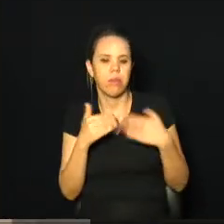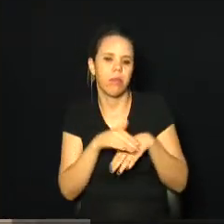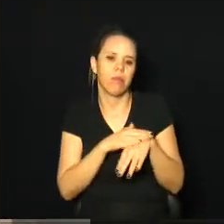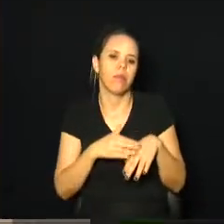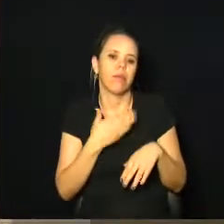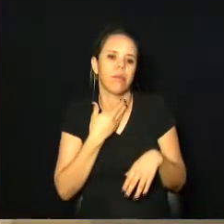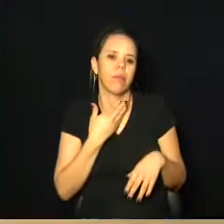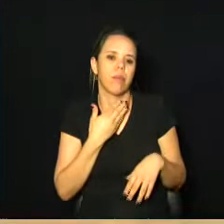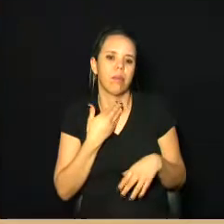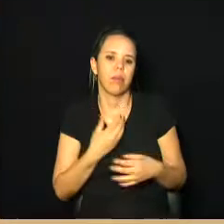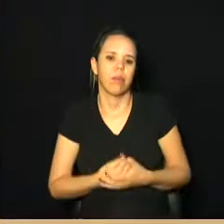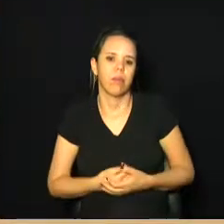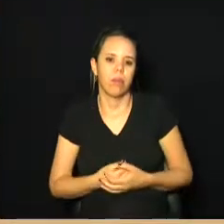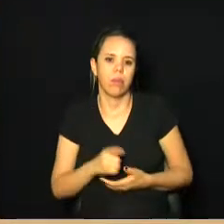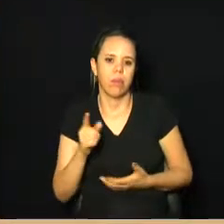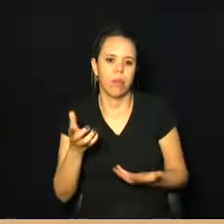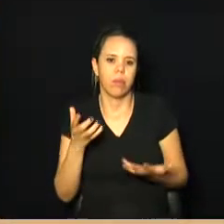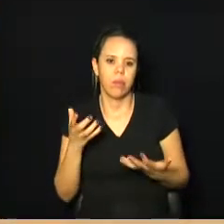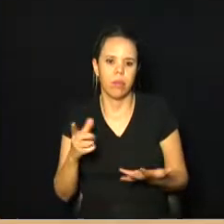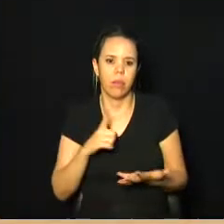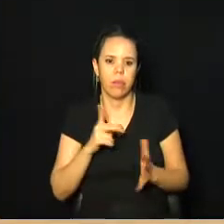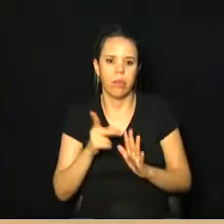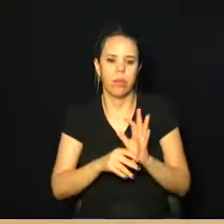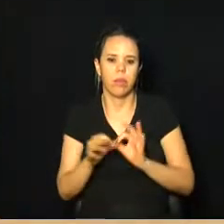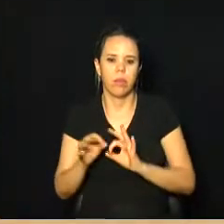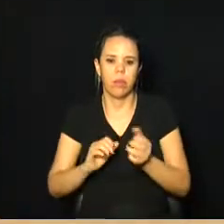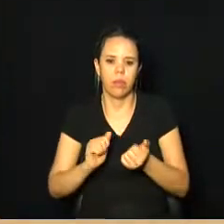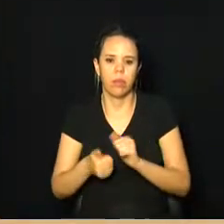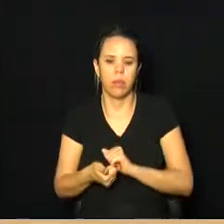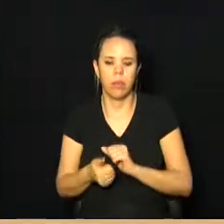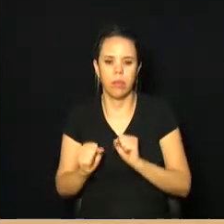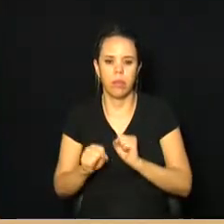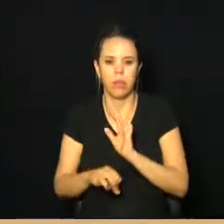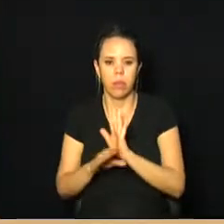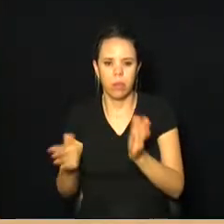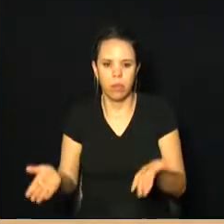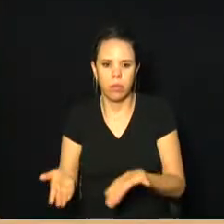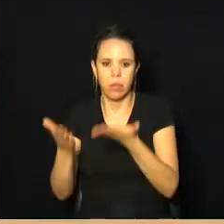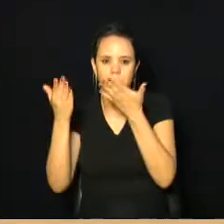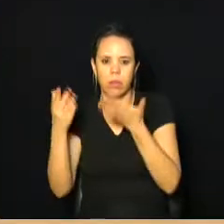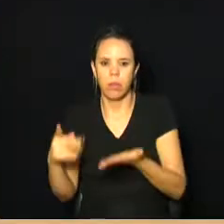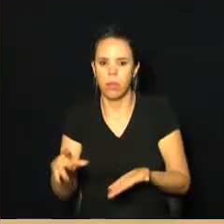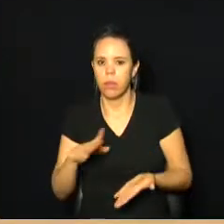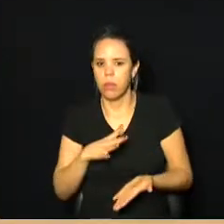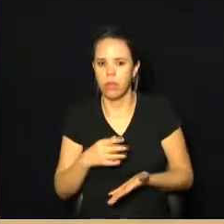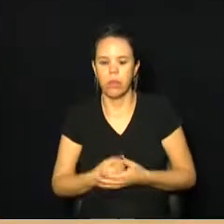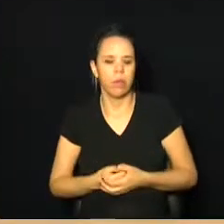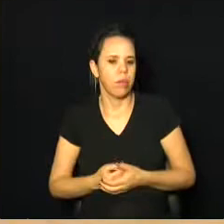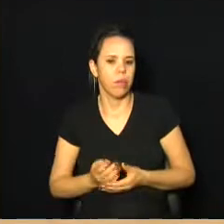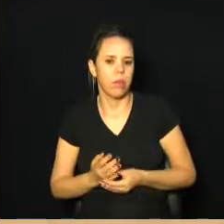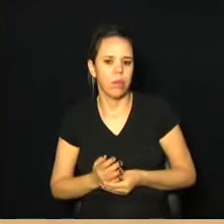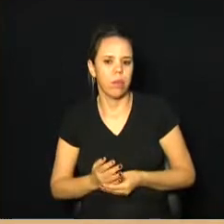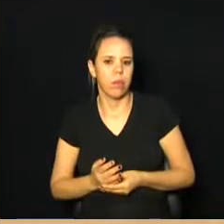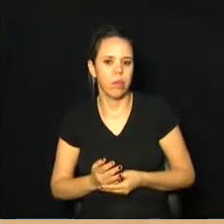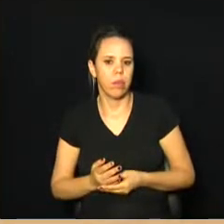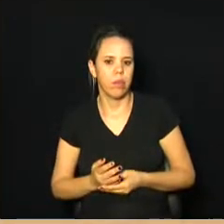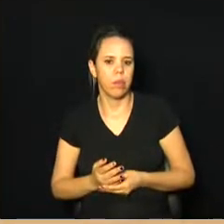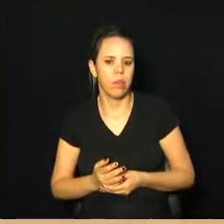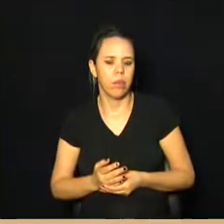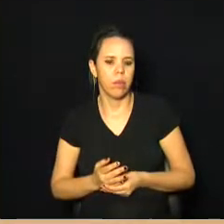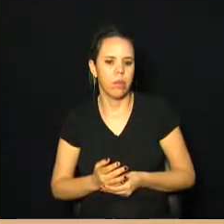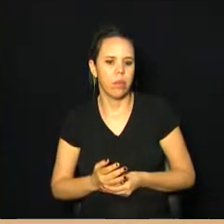Falei, olha, se você quiser, eu tenho projetos esportivos que podem agregar isso. Não precisa... não é a